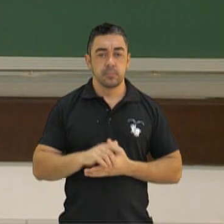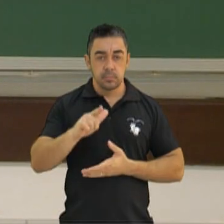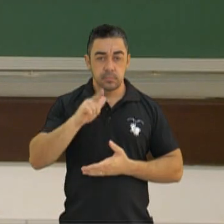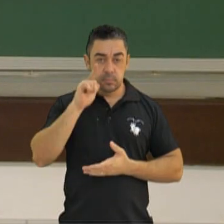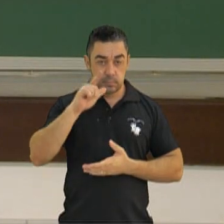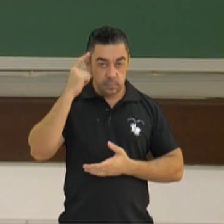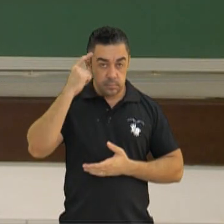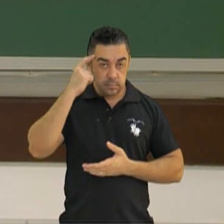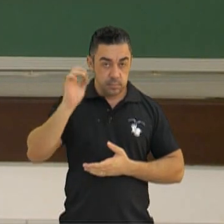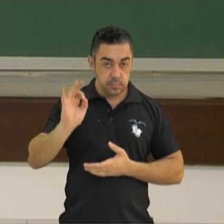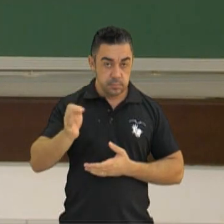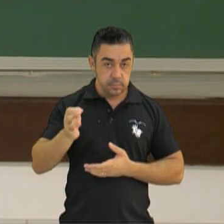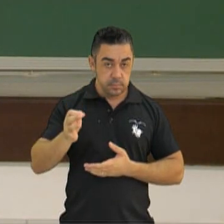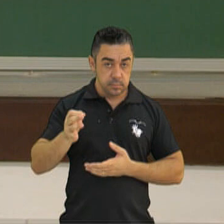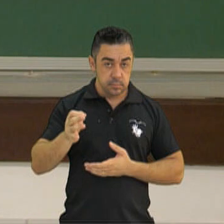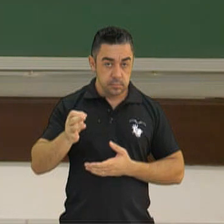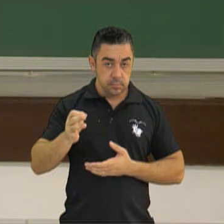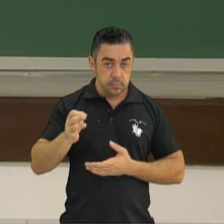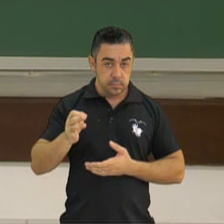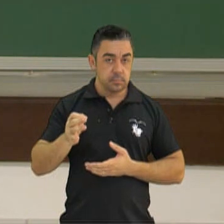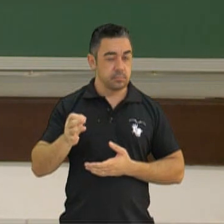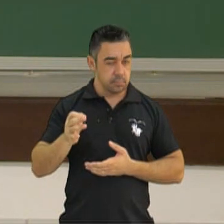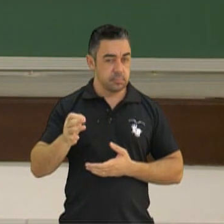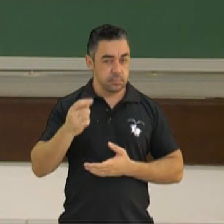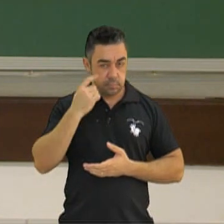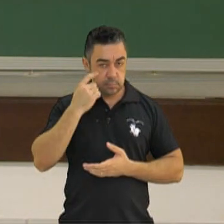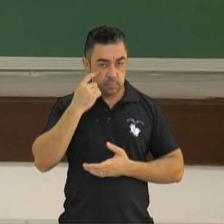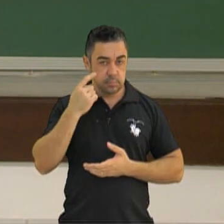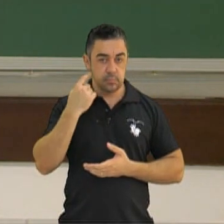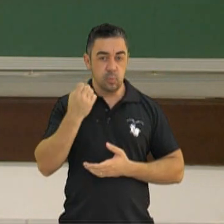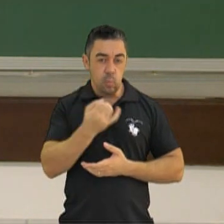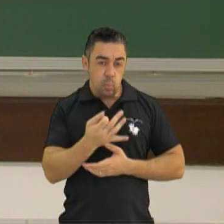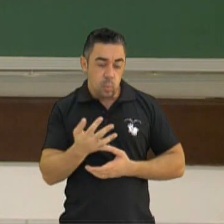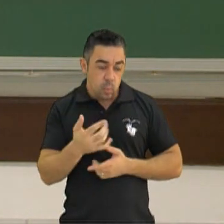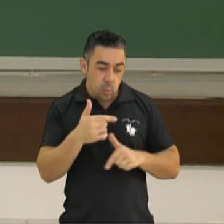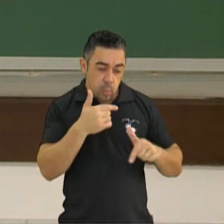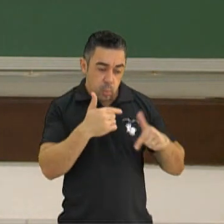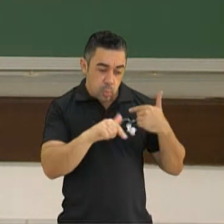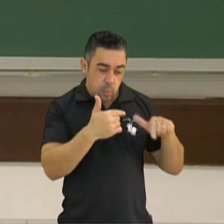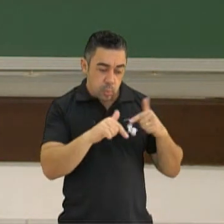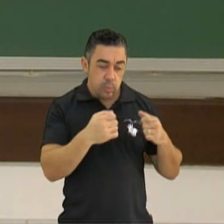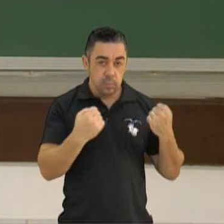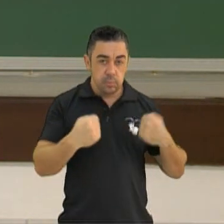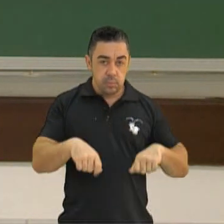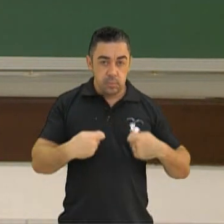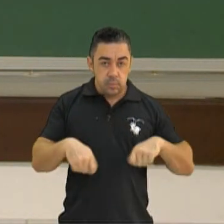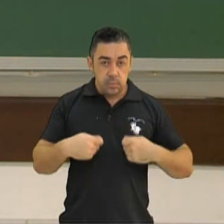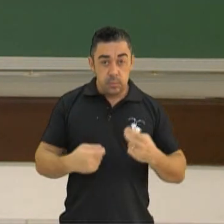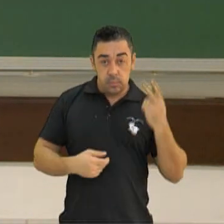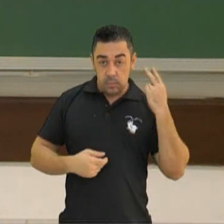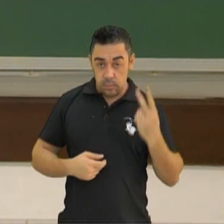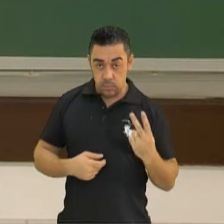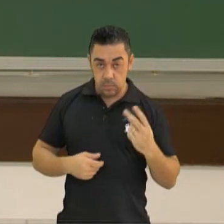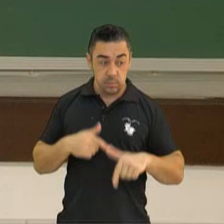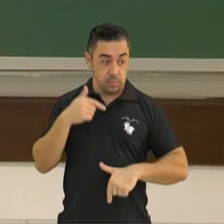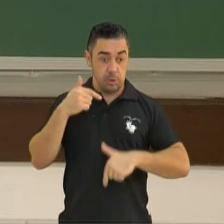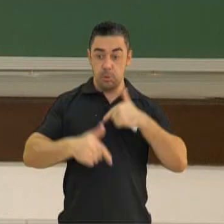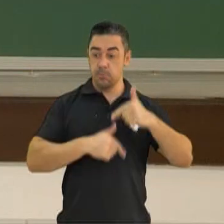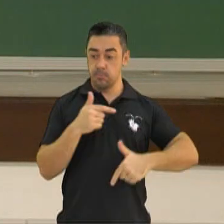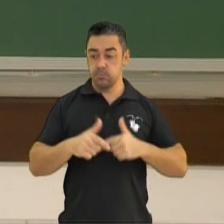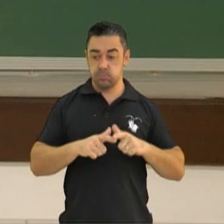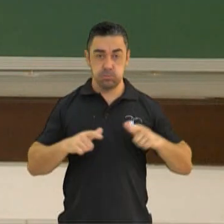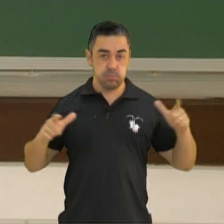Conseguiu pensar? Vamos lá, máquinas trabalhando. Eu preciso de 2 máquinas para fazer um servição lá